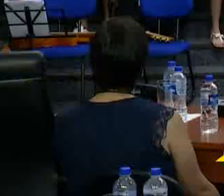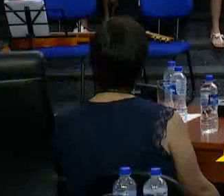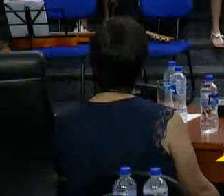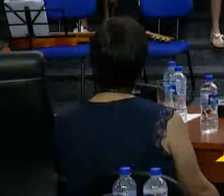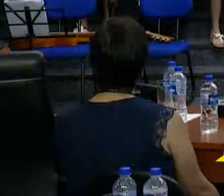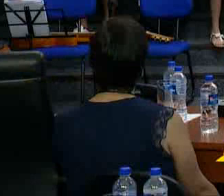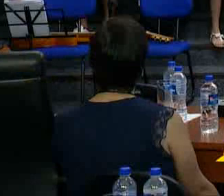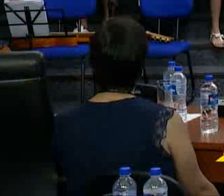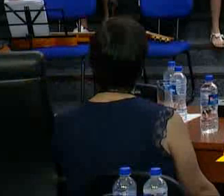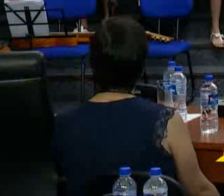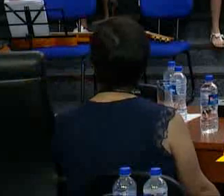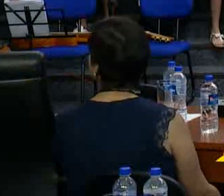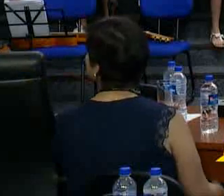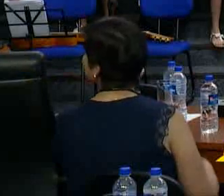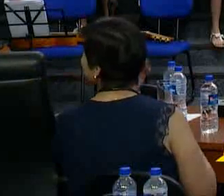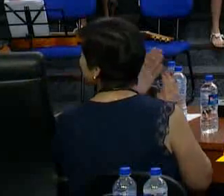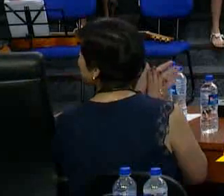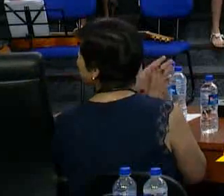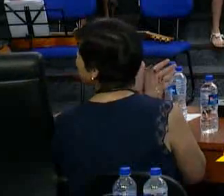Emerson da Silva Rosa.